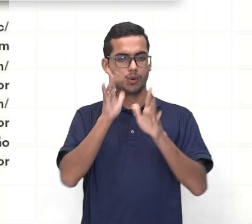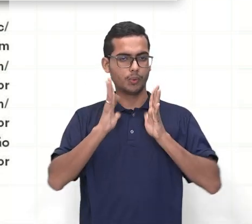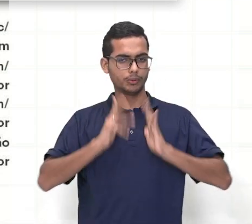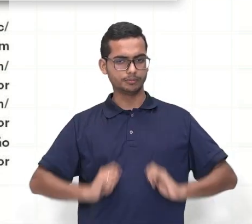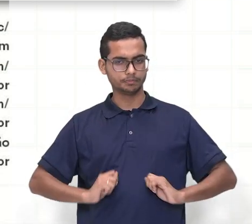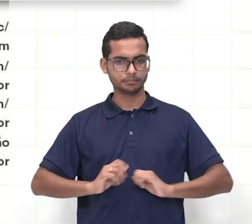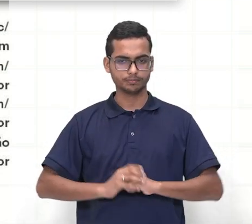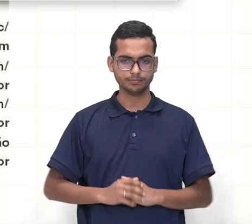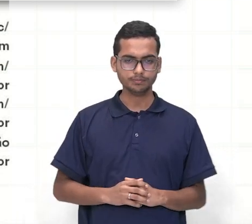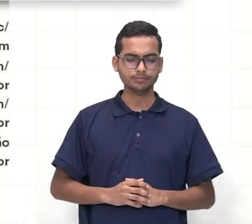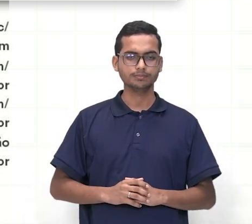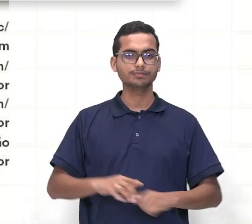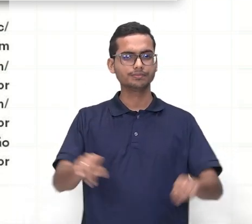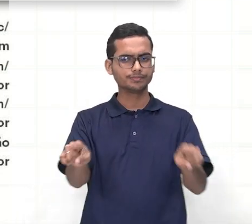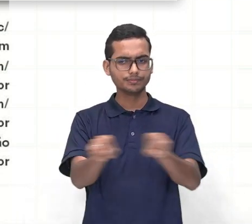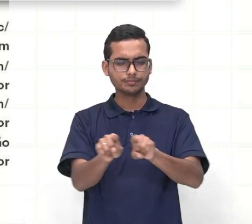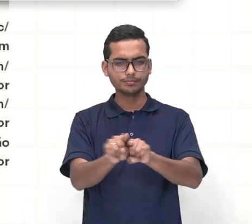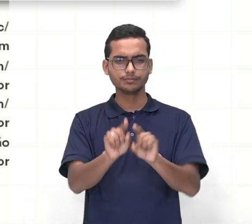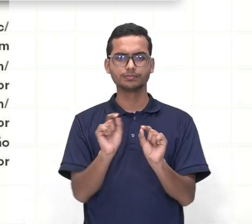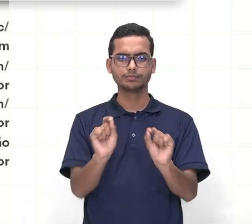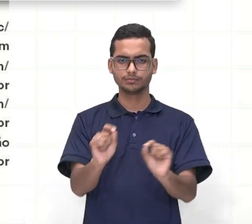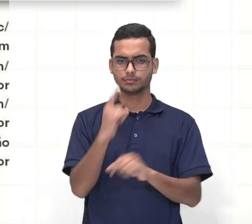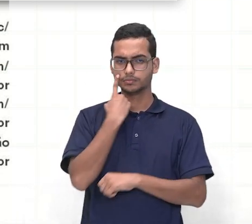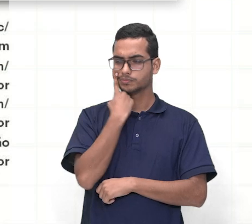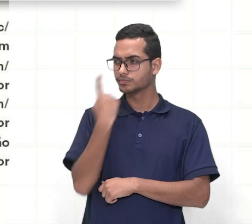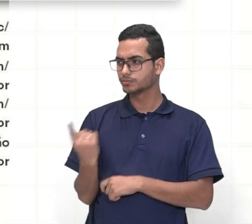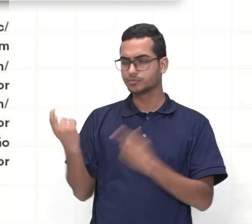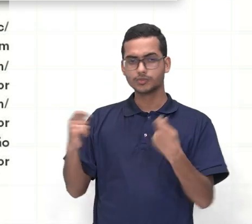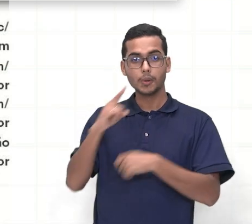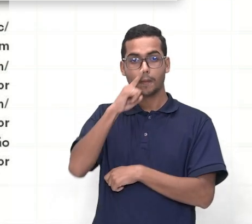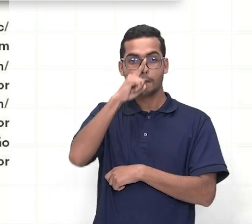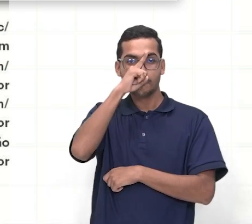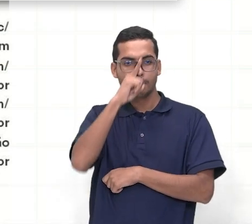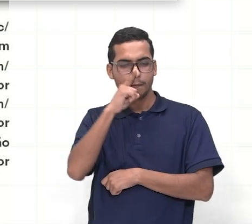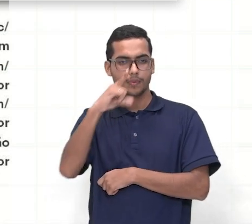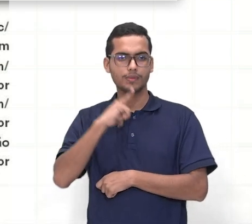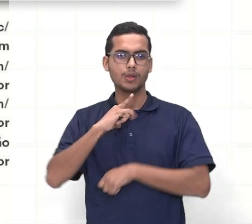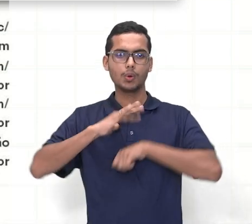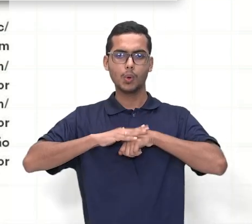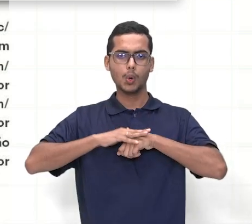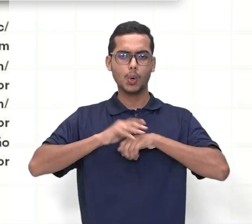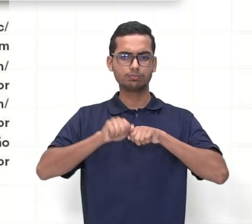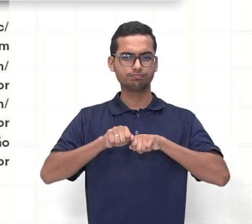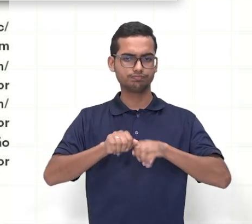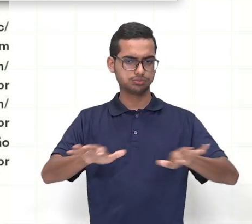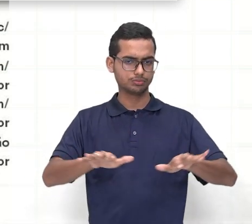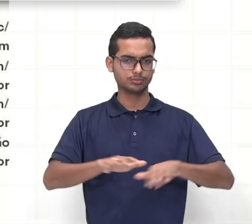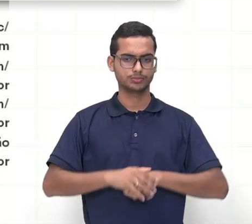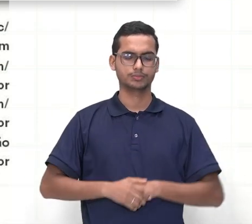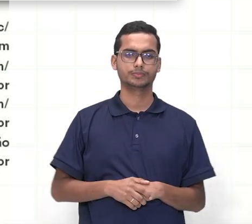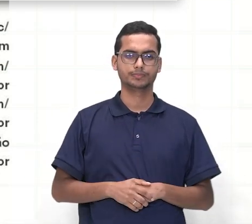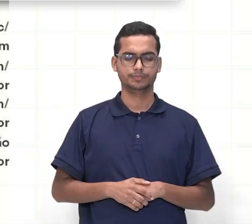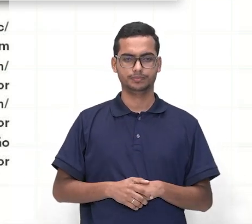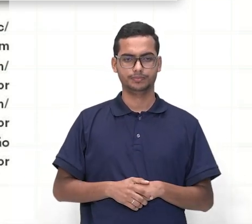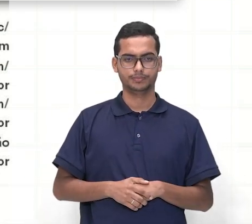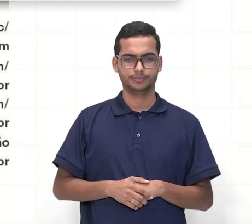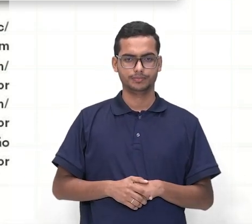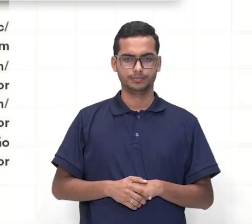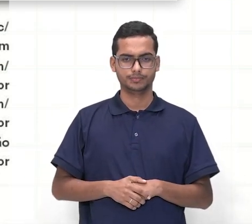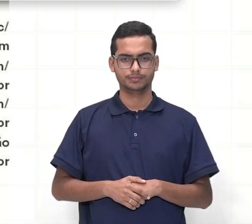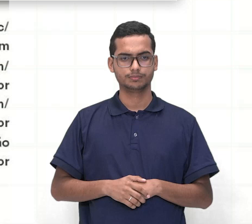a propensão, né, para o risco de epidemias. Dando